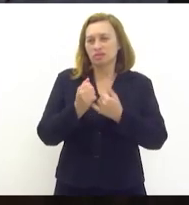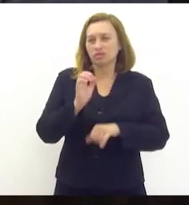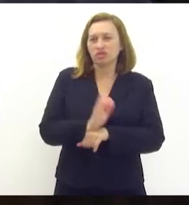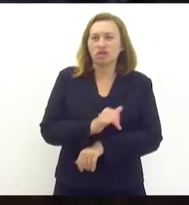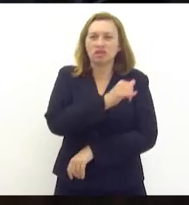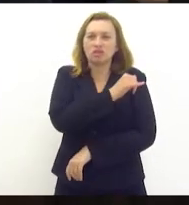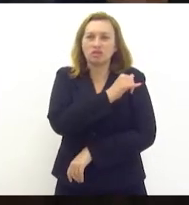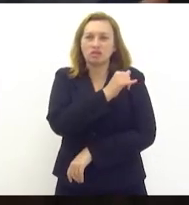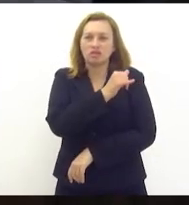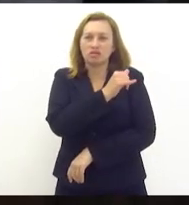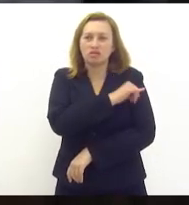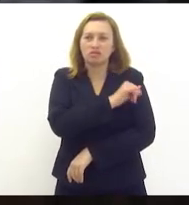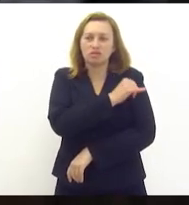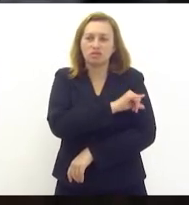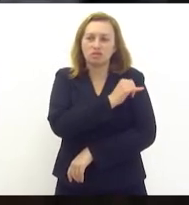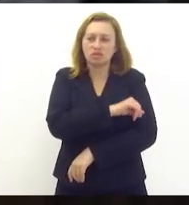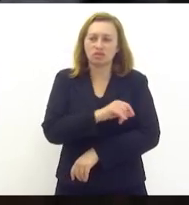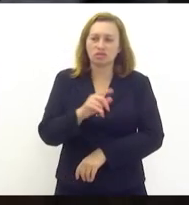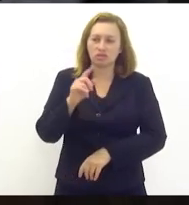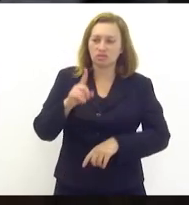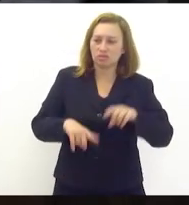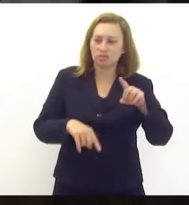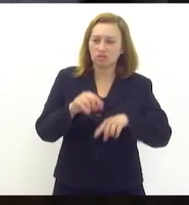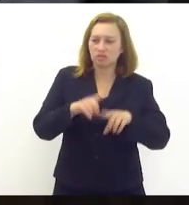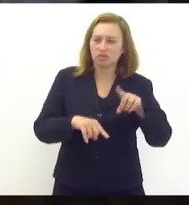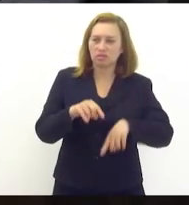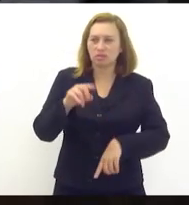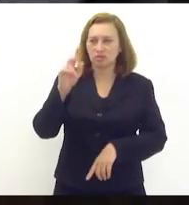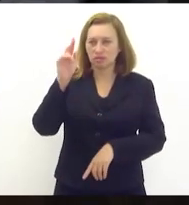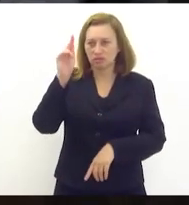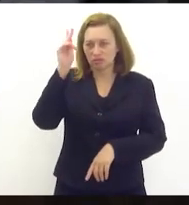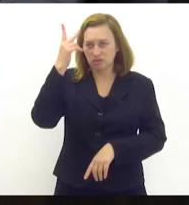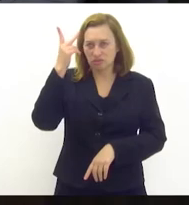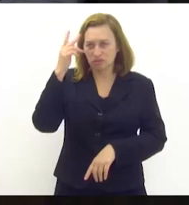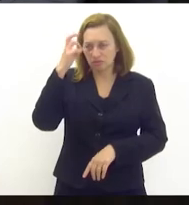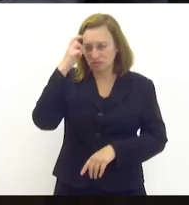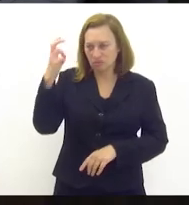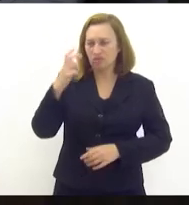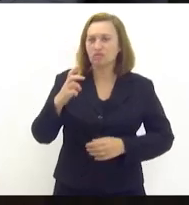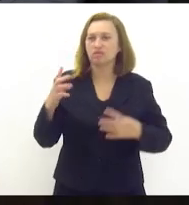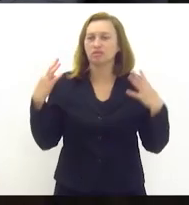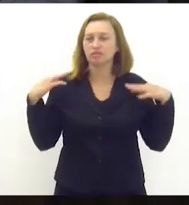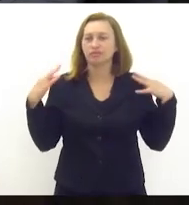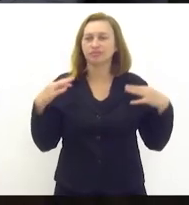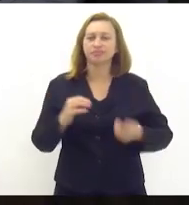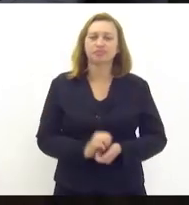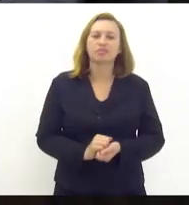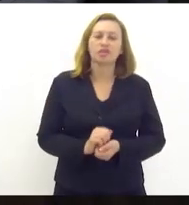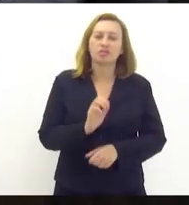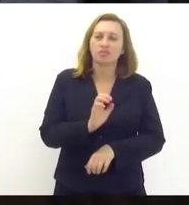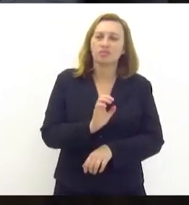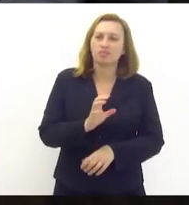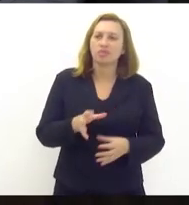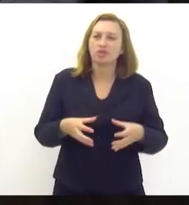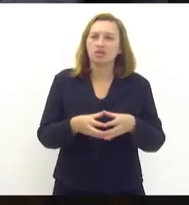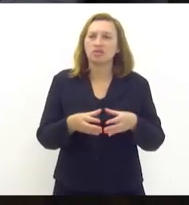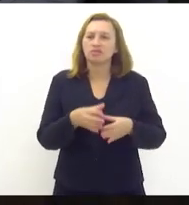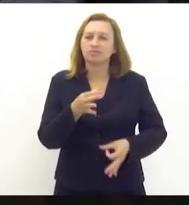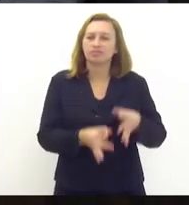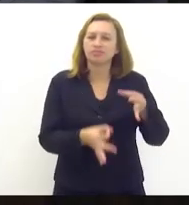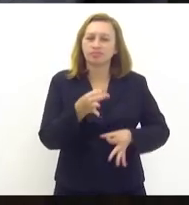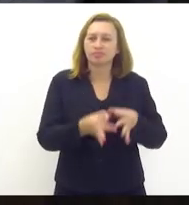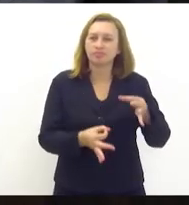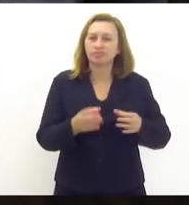histórico arquitetônico cultural e turístico entendendo de parecer das comissões de Justiça